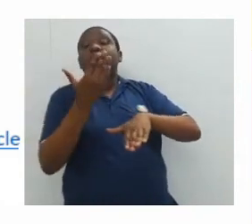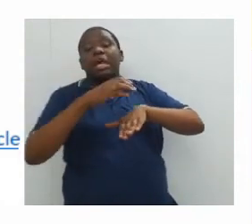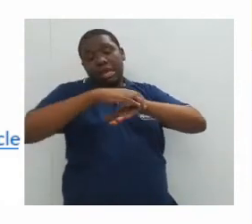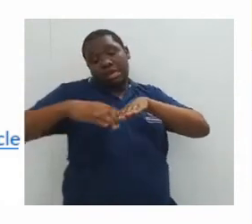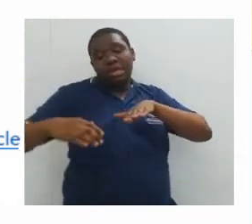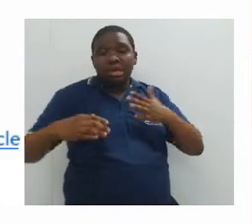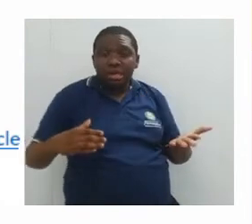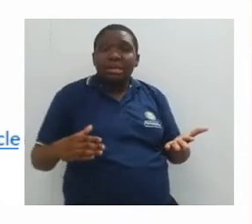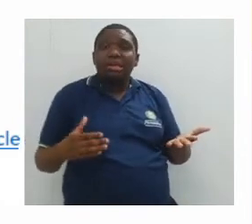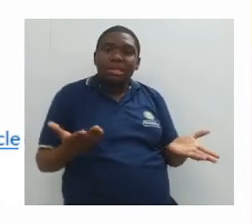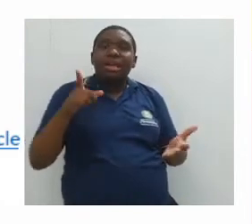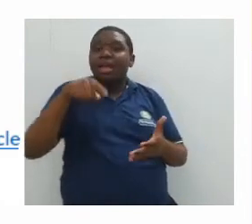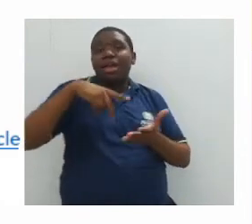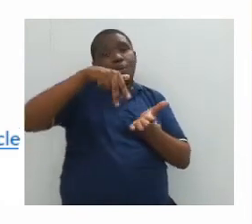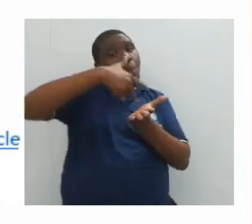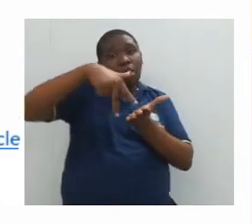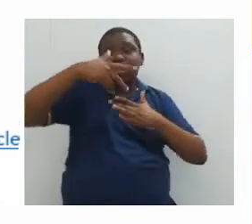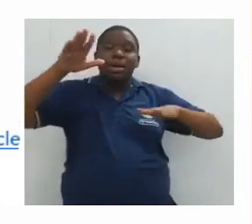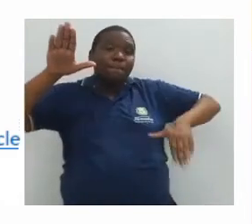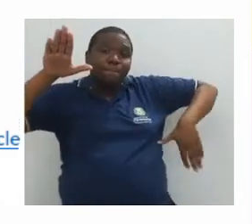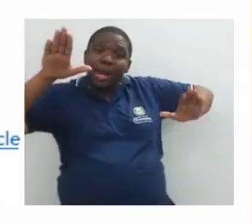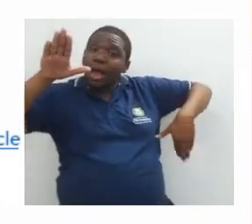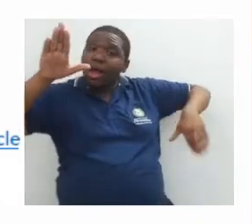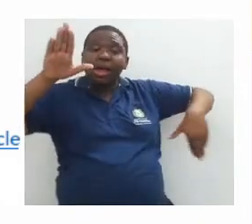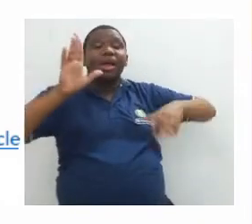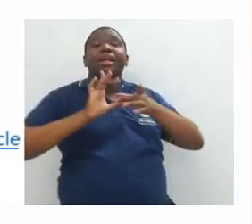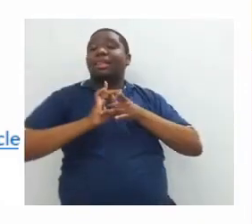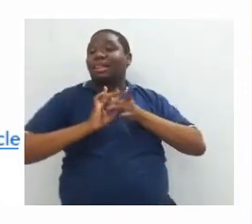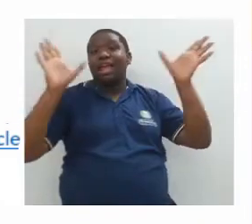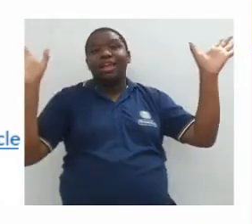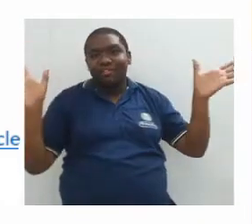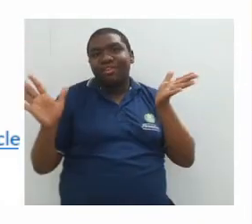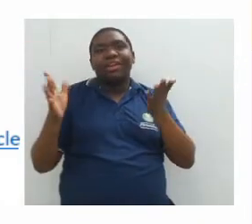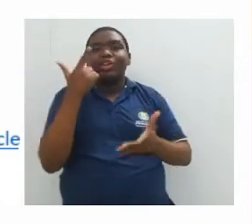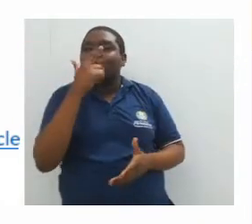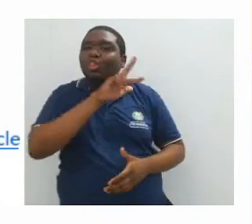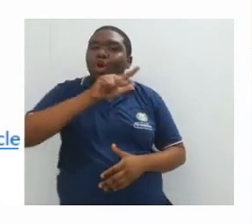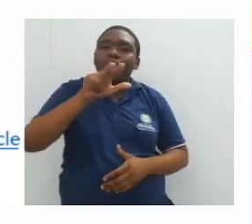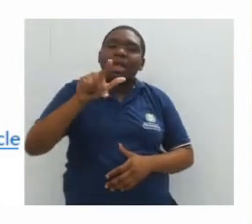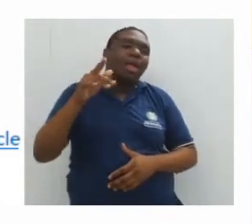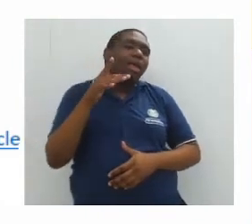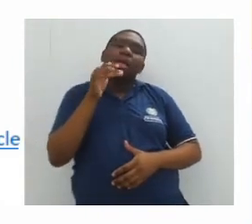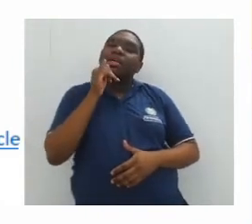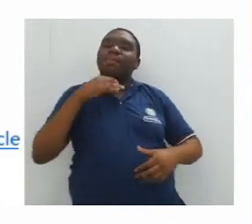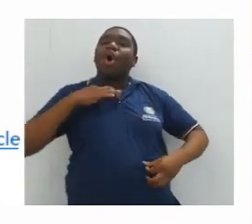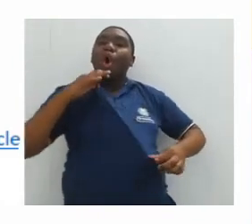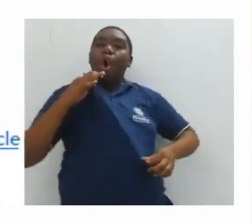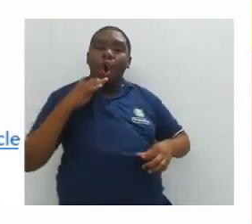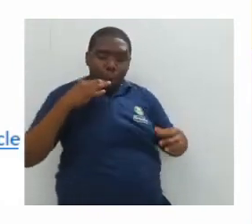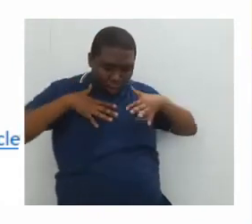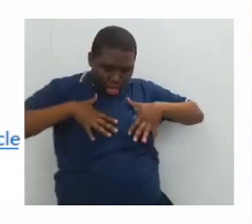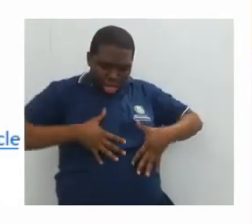vestuário próprio. Por ser uma dança praeira, ela favorece justamente isso. Não existe essa questão da indumentária,